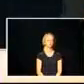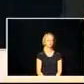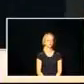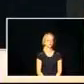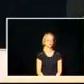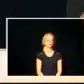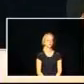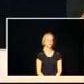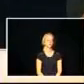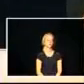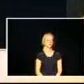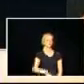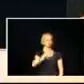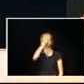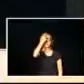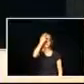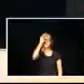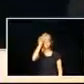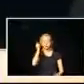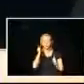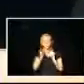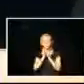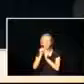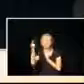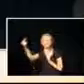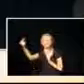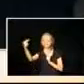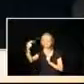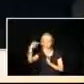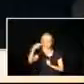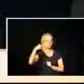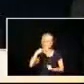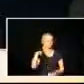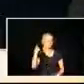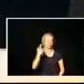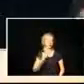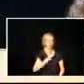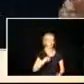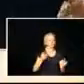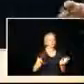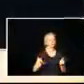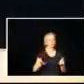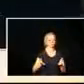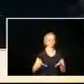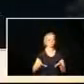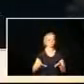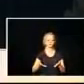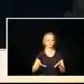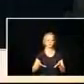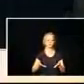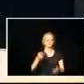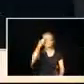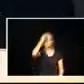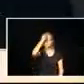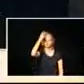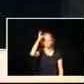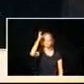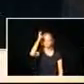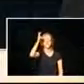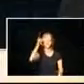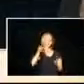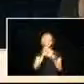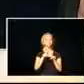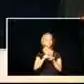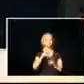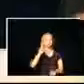aqueles que nos acompanham nesse instante, tanto o servidor da prefeitura, tanto o servidor da Unital, o servidor da Unital